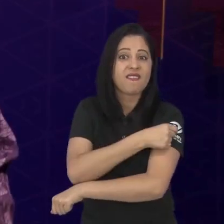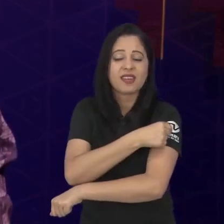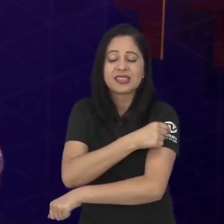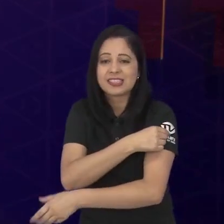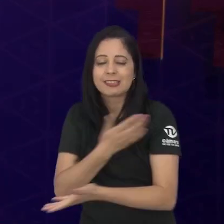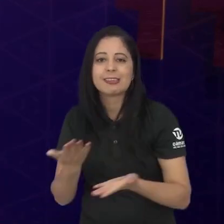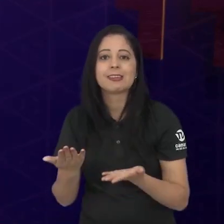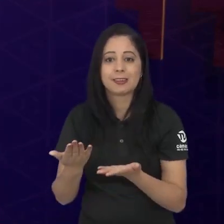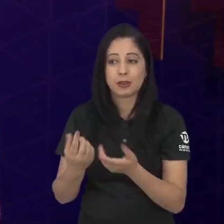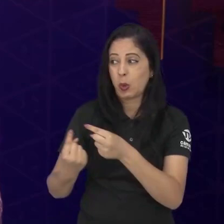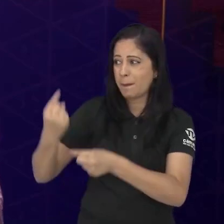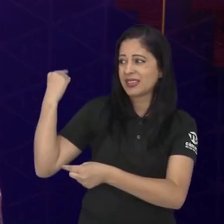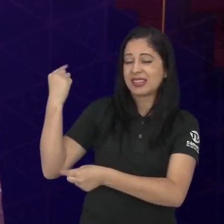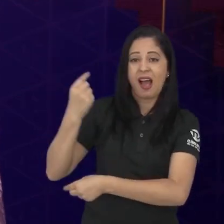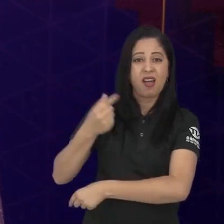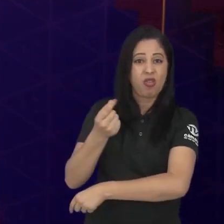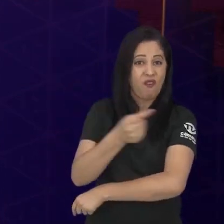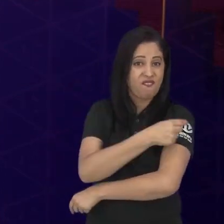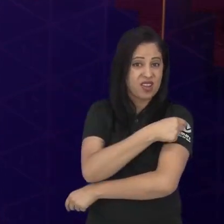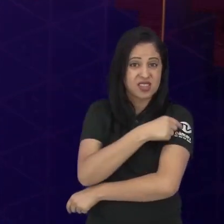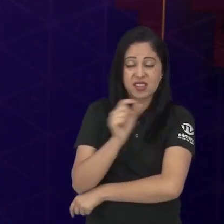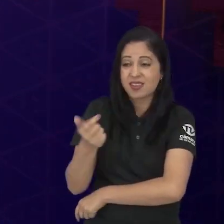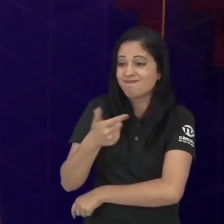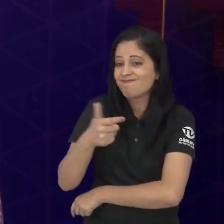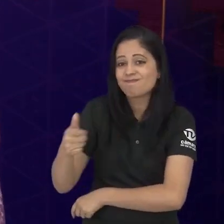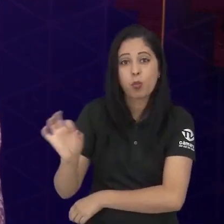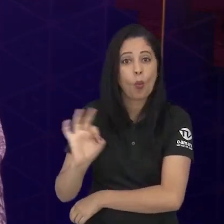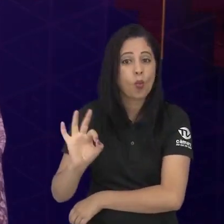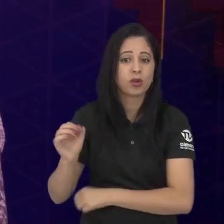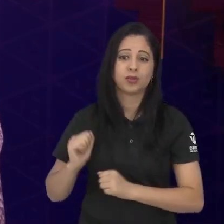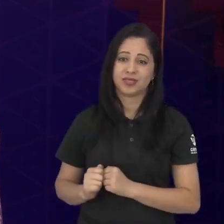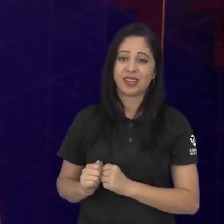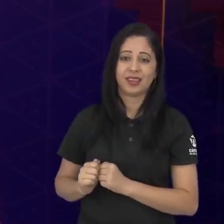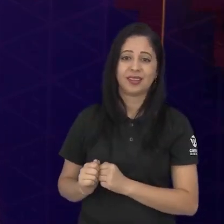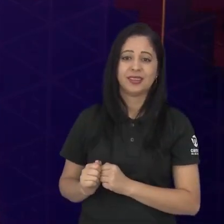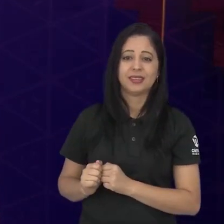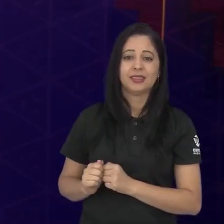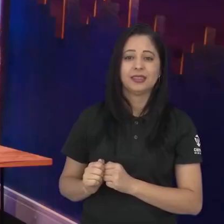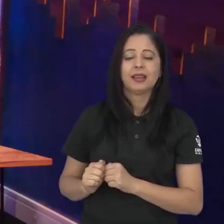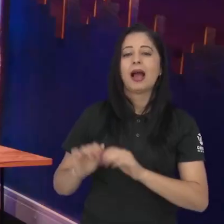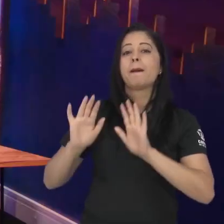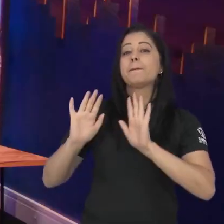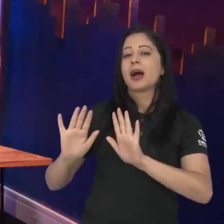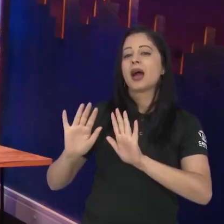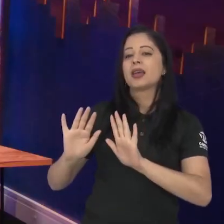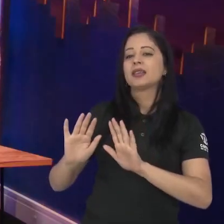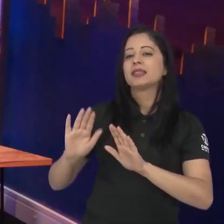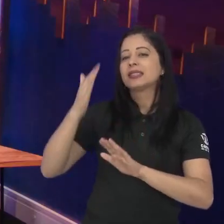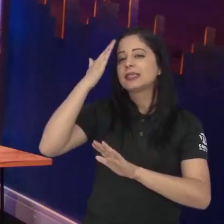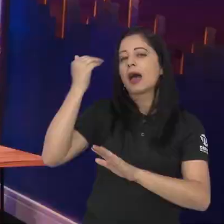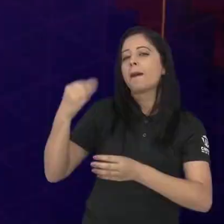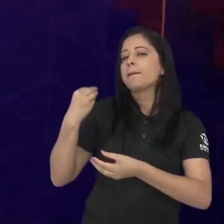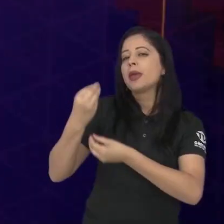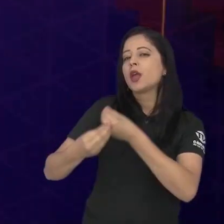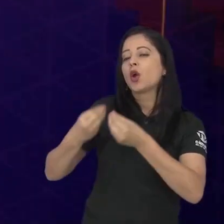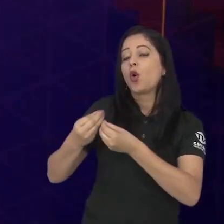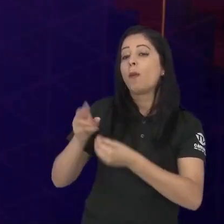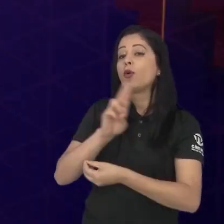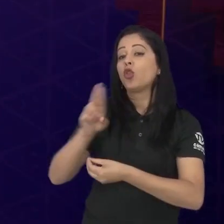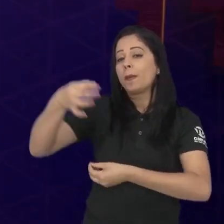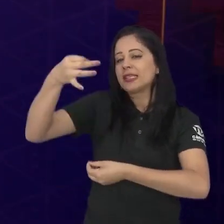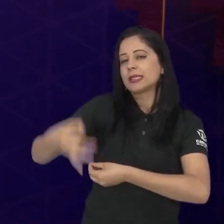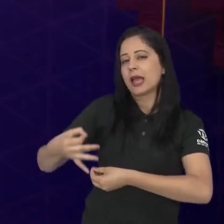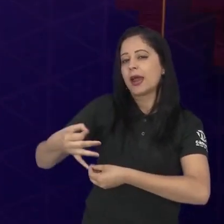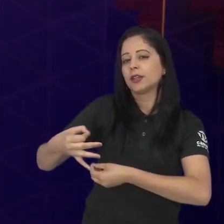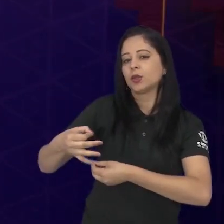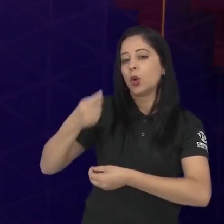não teve um desfecho de se extinguir. Sabe qual que é o nome científico da gripe espanhola? Qual o